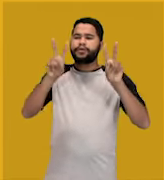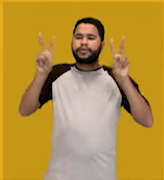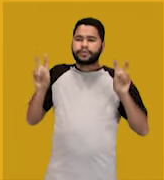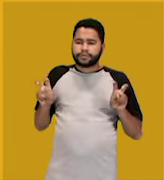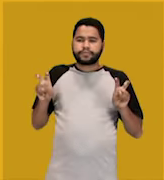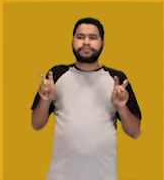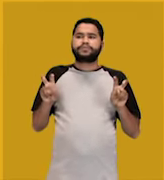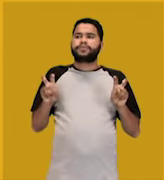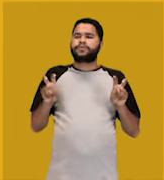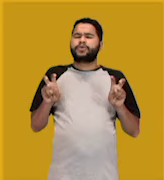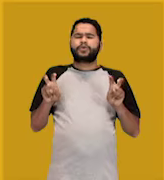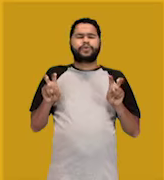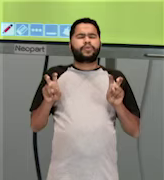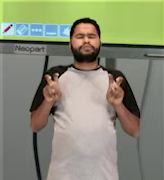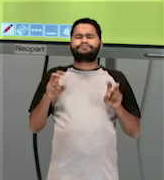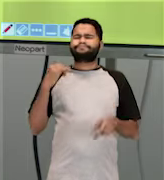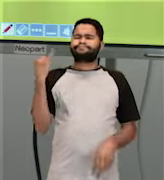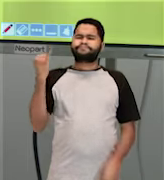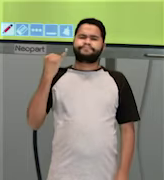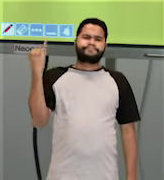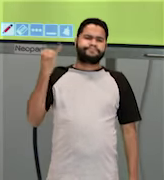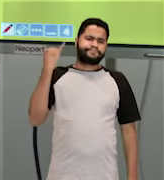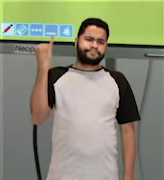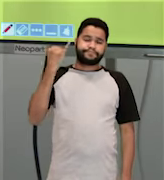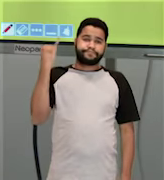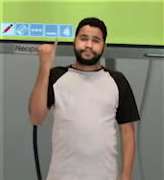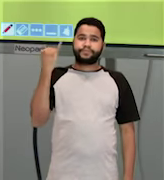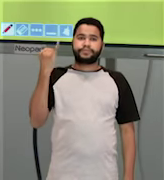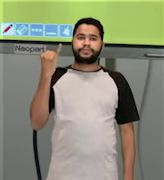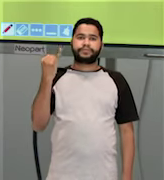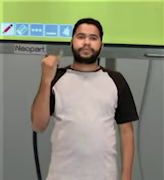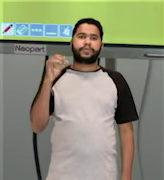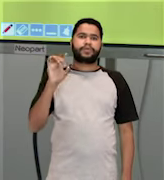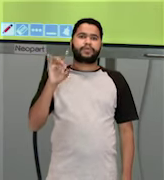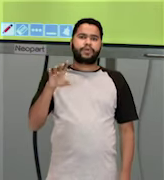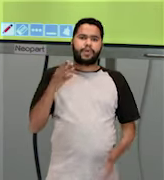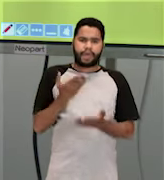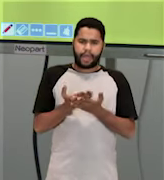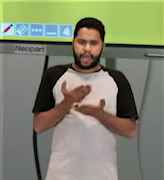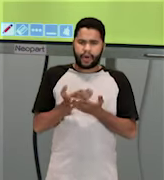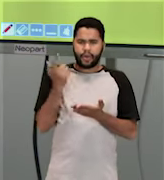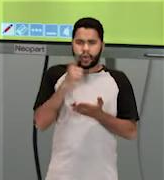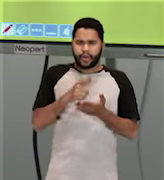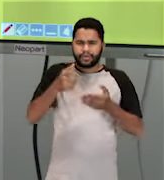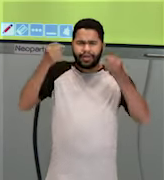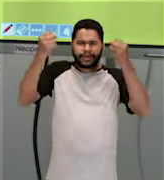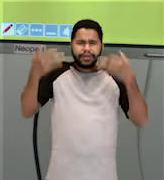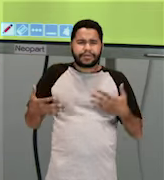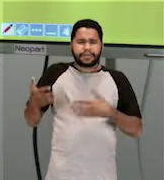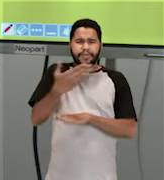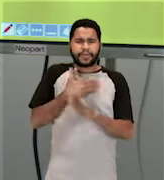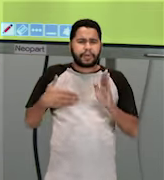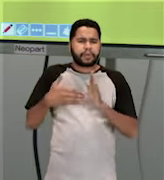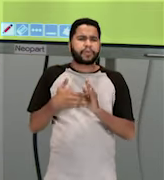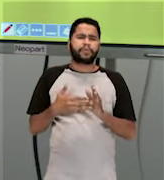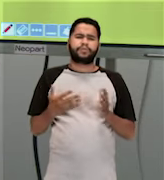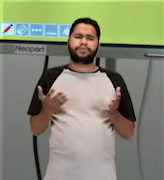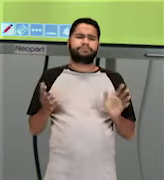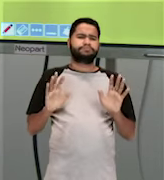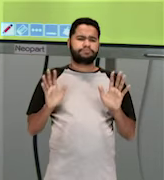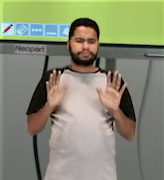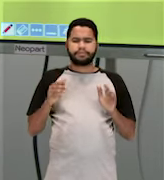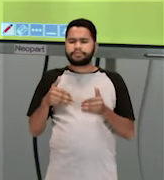tá? Ele é de vital importância, tá? Não seria só essa aula que a gente vai trabalhar só com frações, tá?